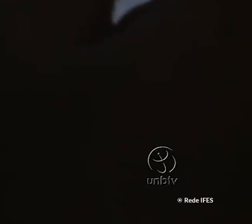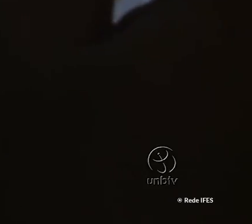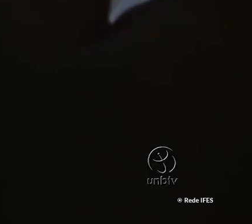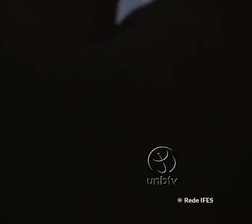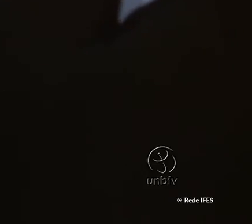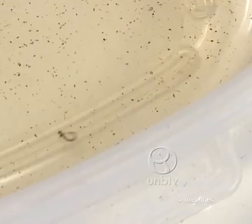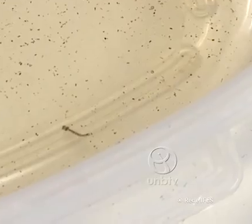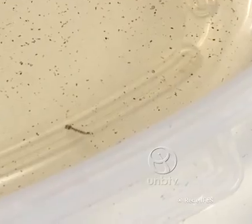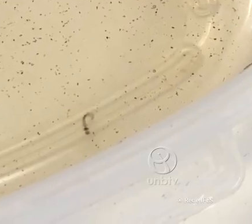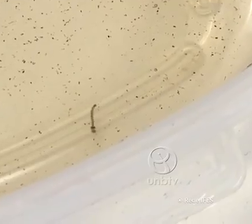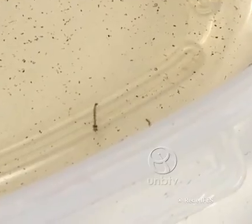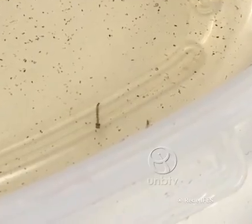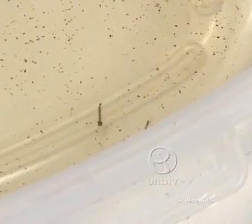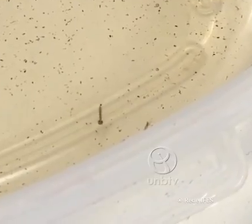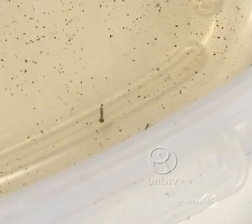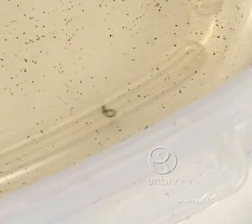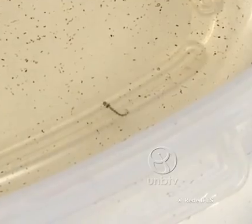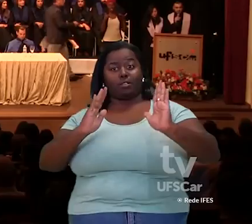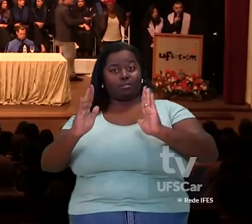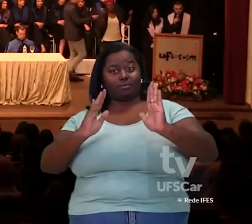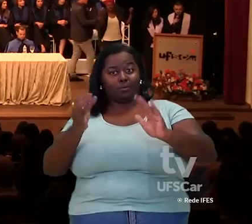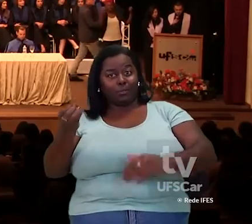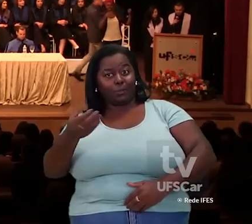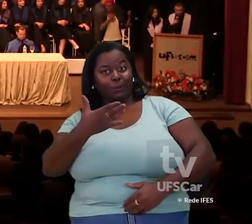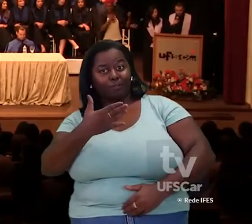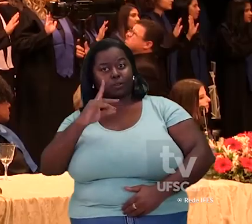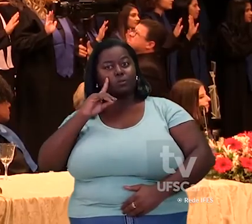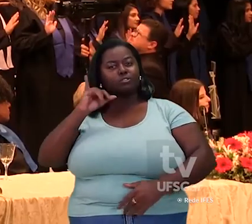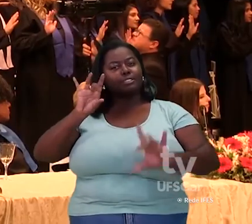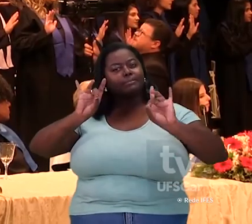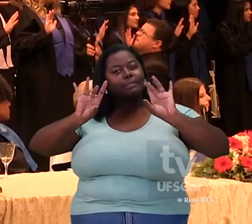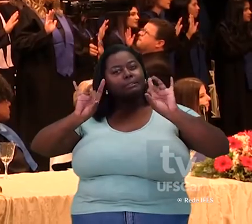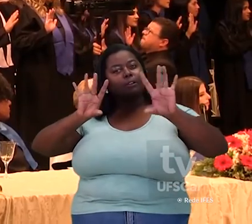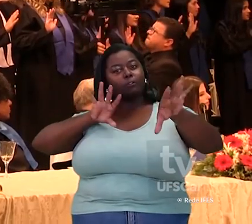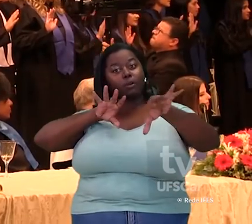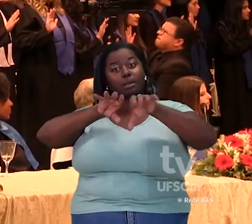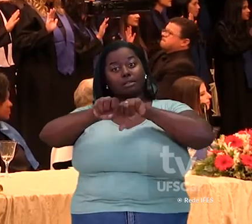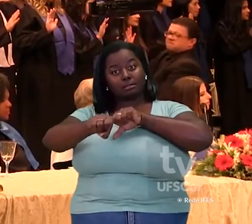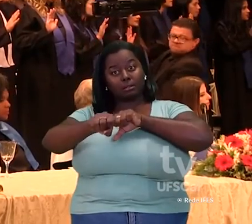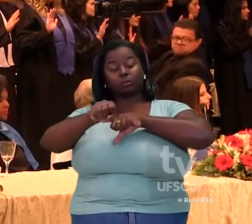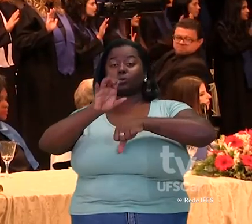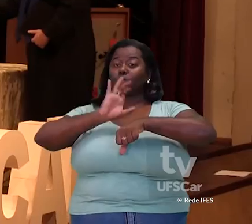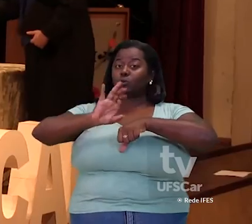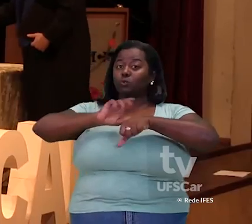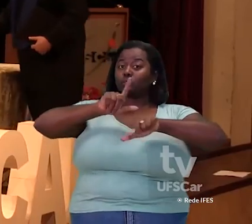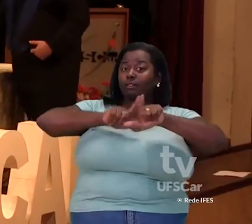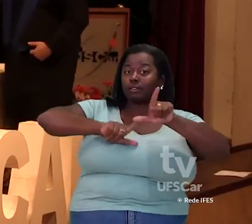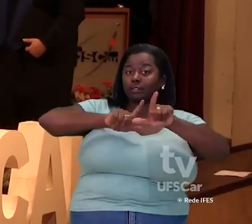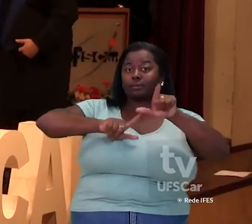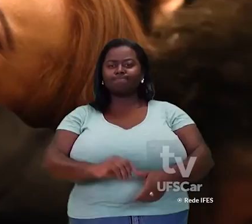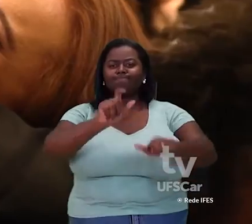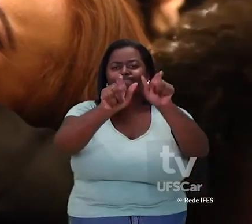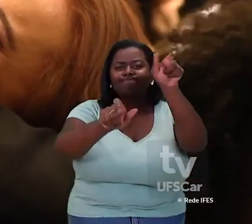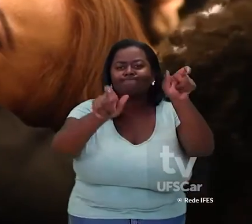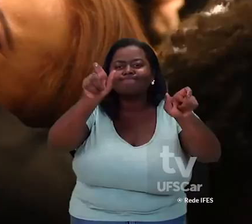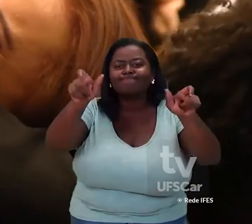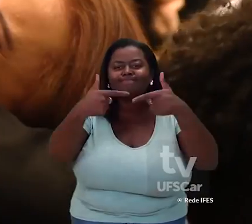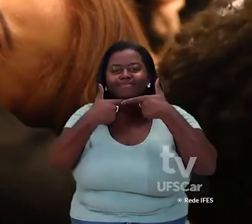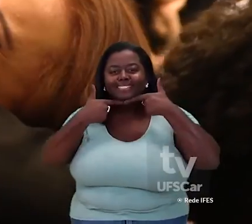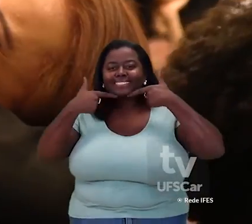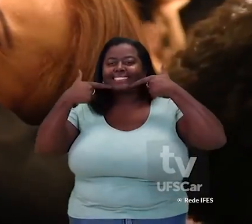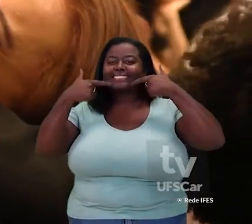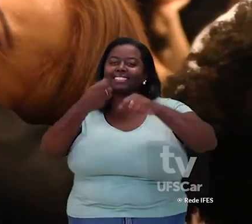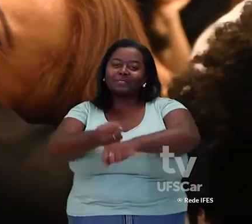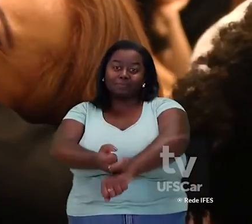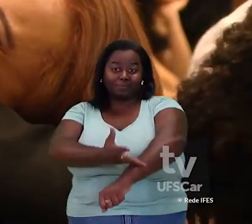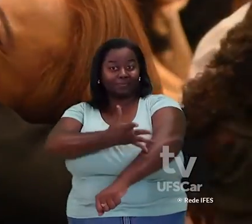Aedes aegypti. Você vai conhecer a primeira turma do curso de bacharelado em tradução e interpretação em Libras, língua portuguesa,